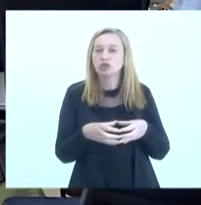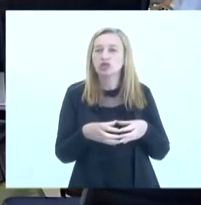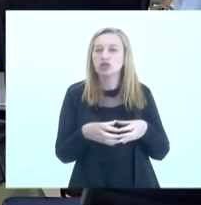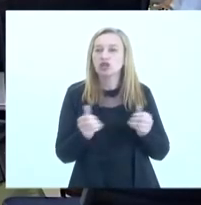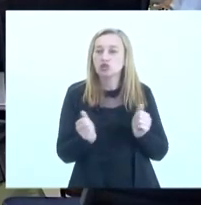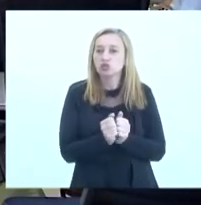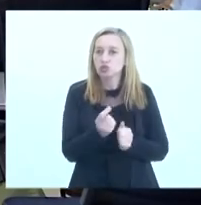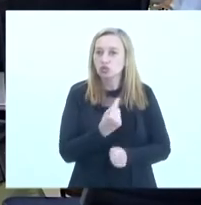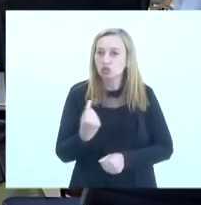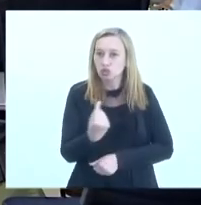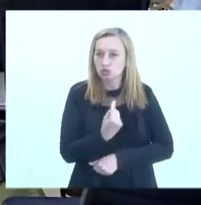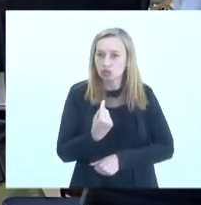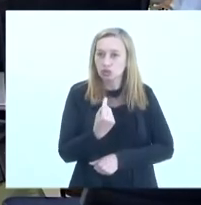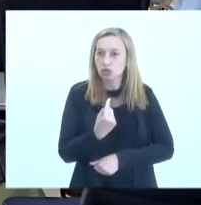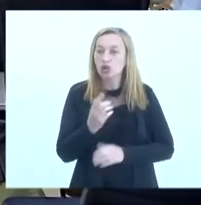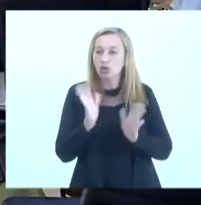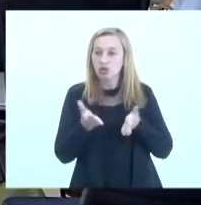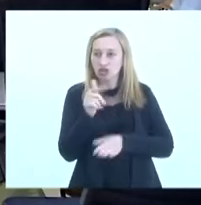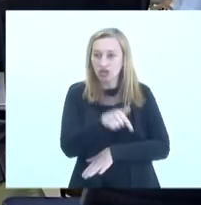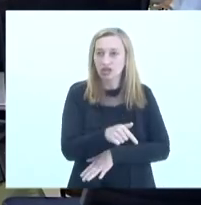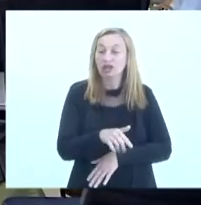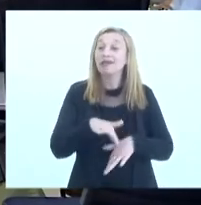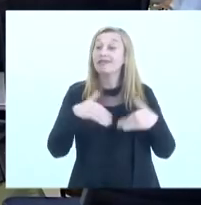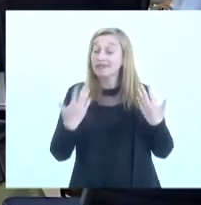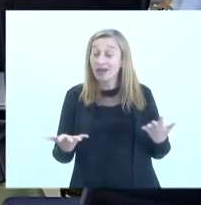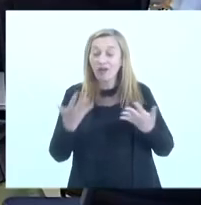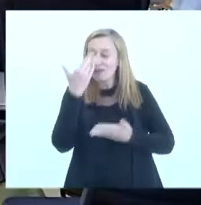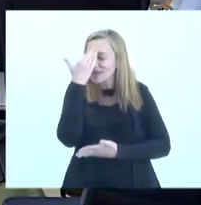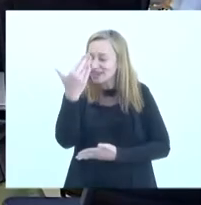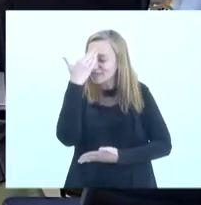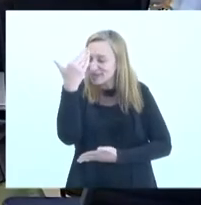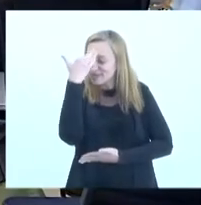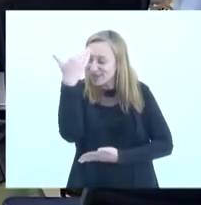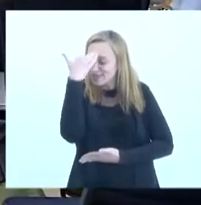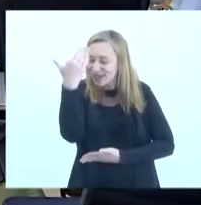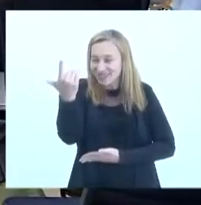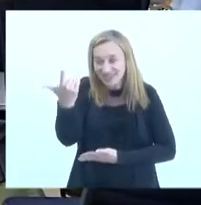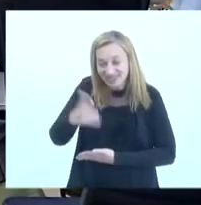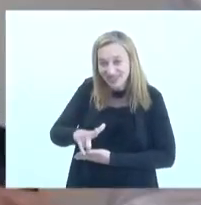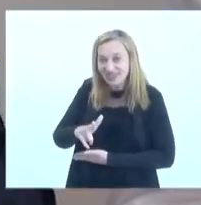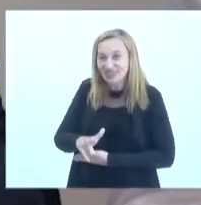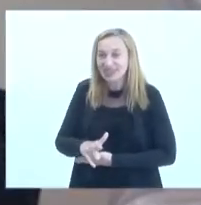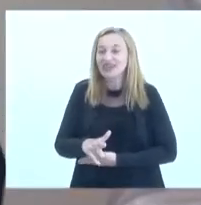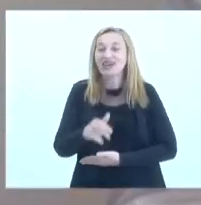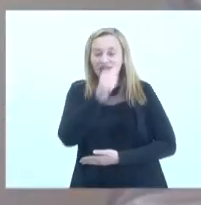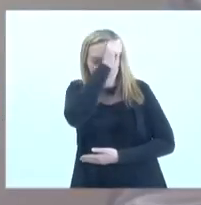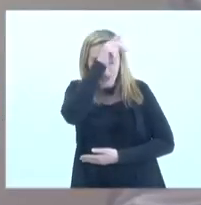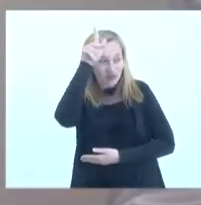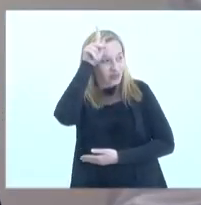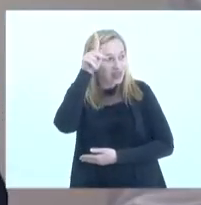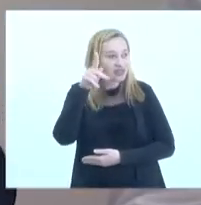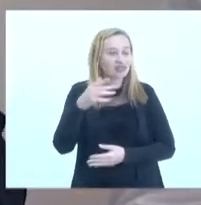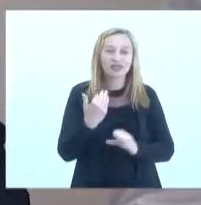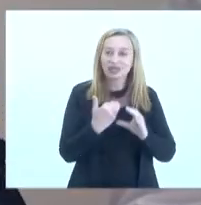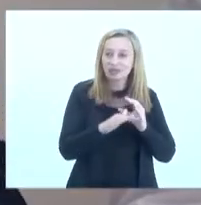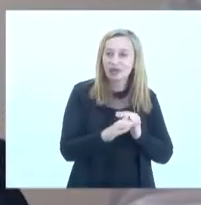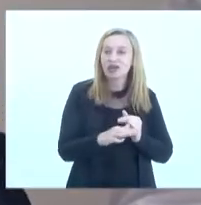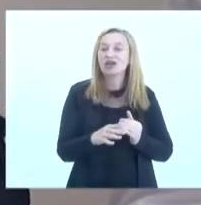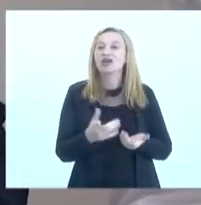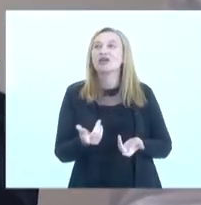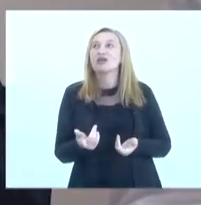conosco hoje aqui. Então, meu muito, muito obrigado mais uma vez aos prefeitos. Nós vamos dar encaminhamento, vamos